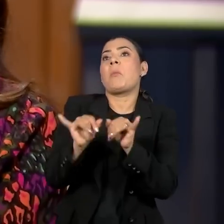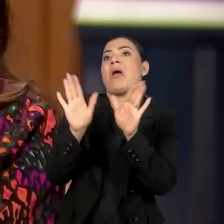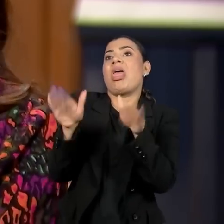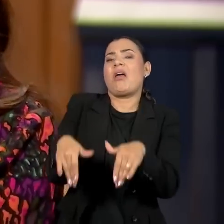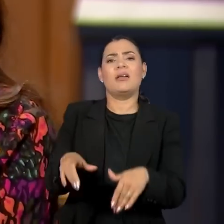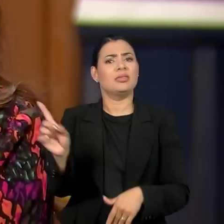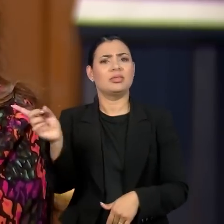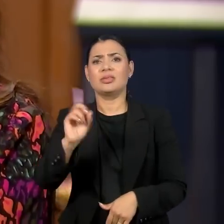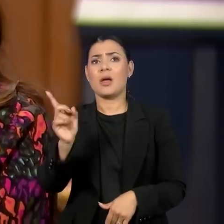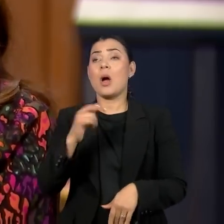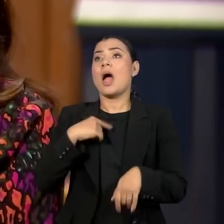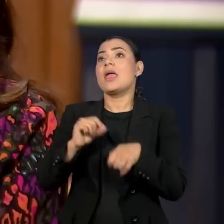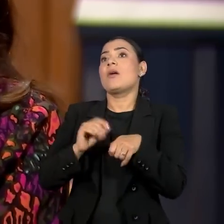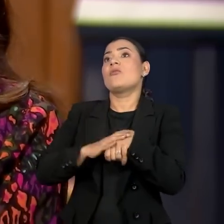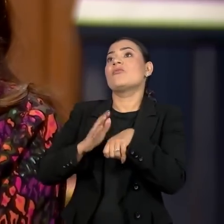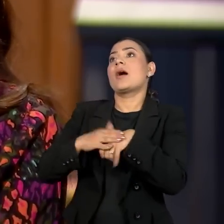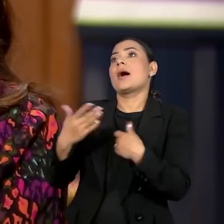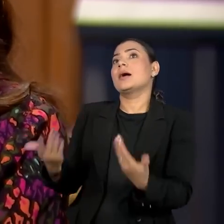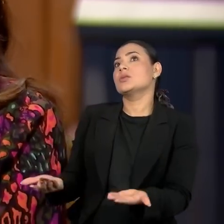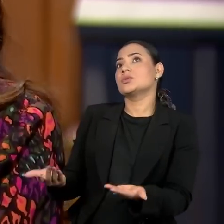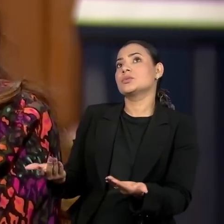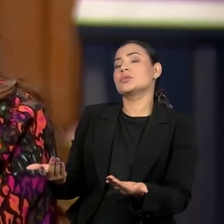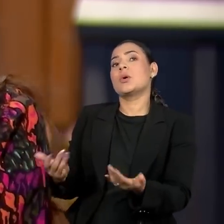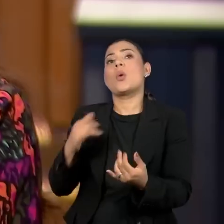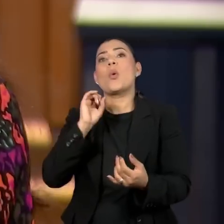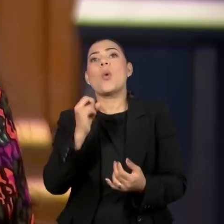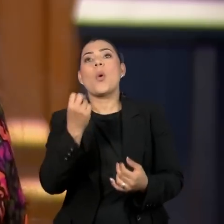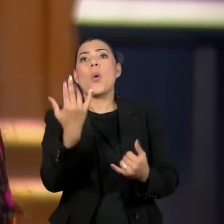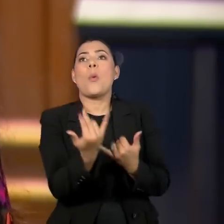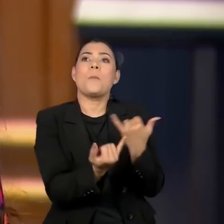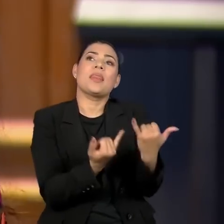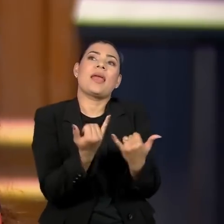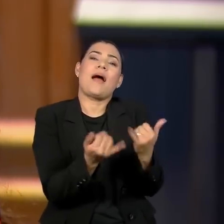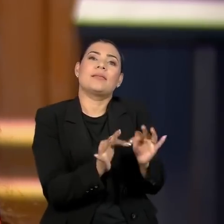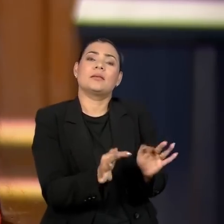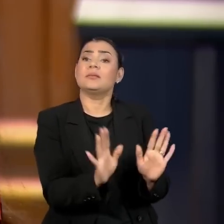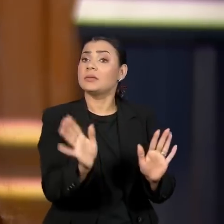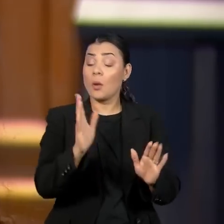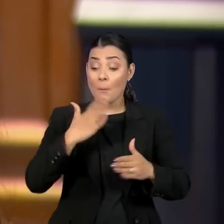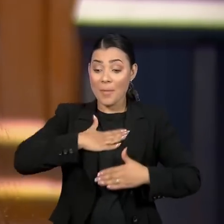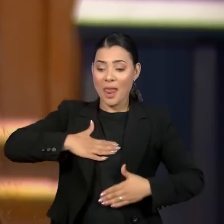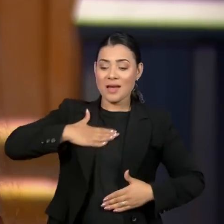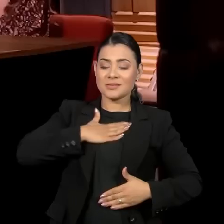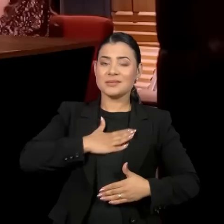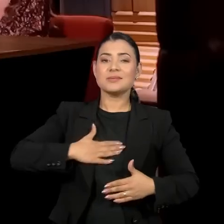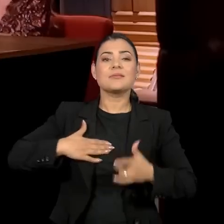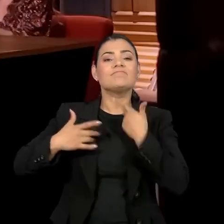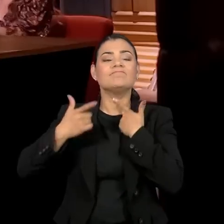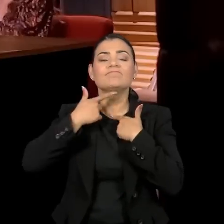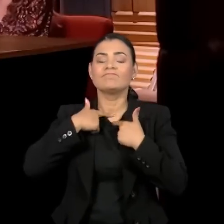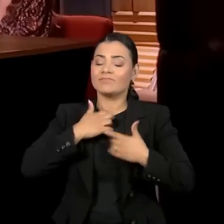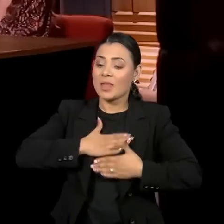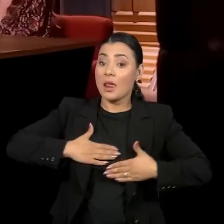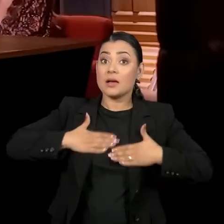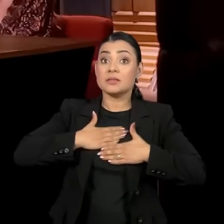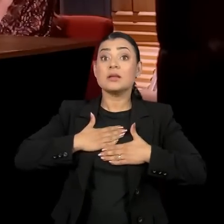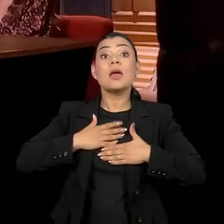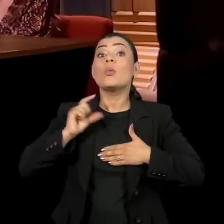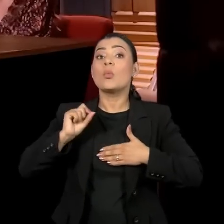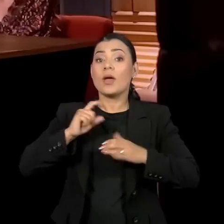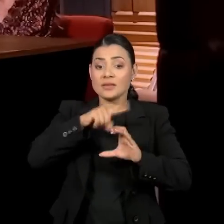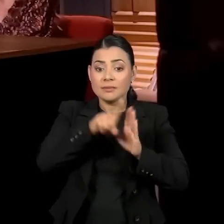coisa que eu faço ali, né? Uma brincadeirinha. O prazer, ele está comprovadamente,